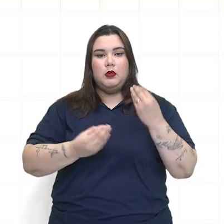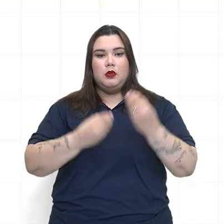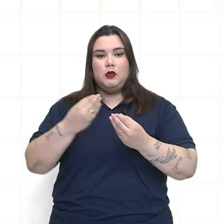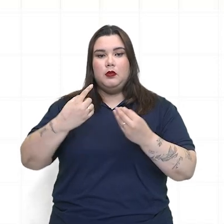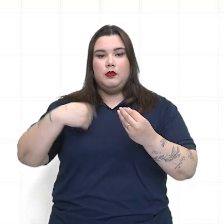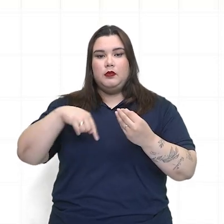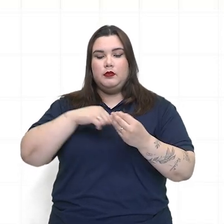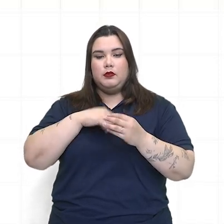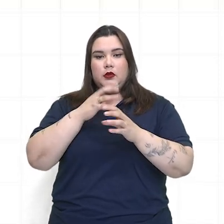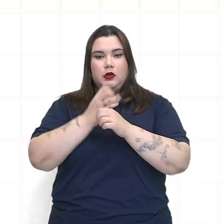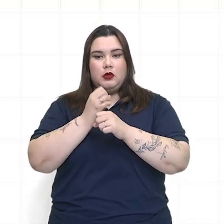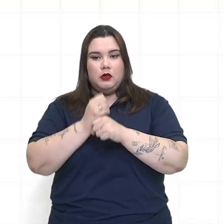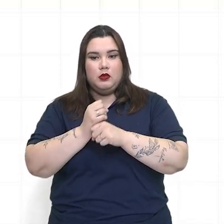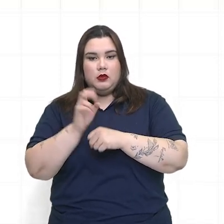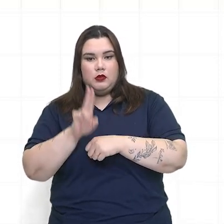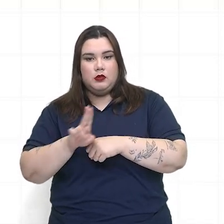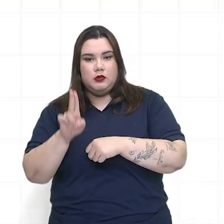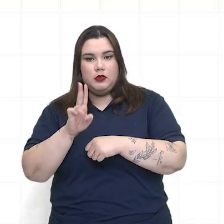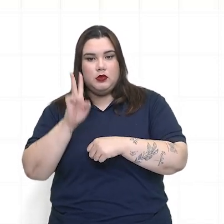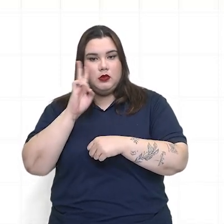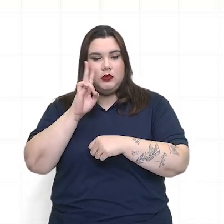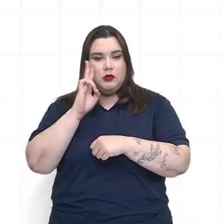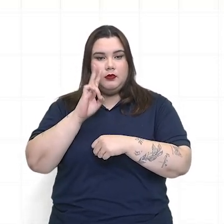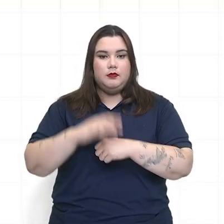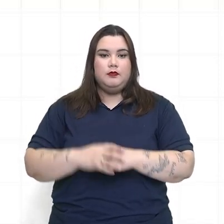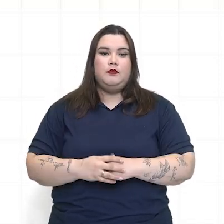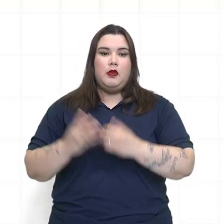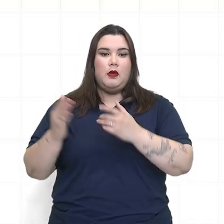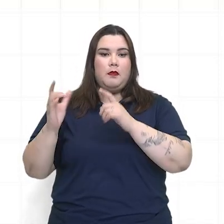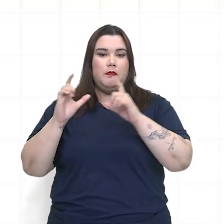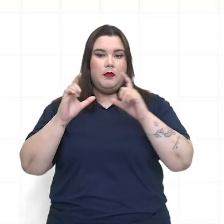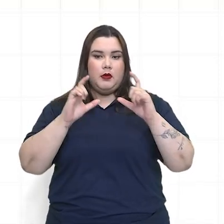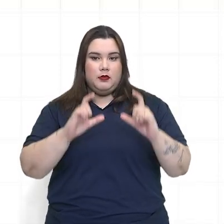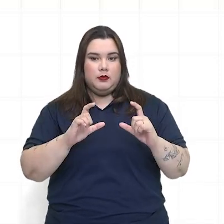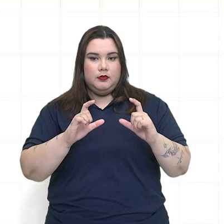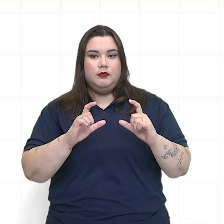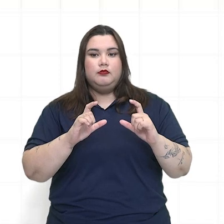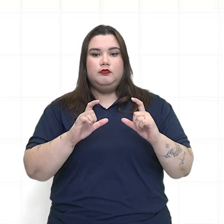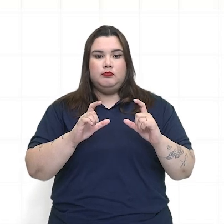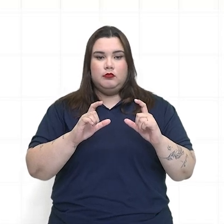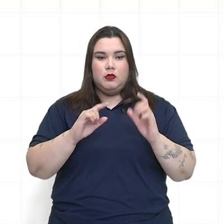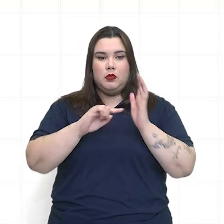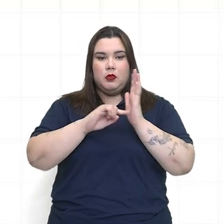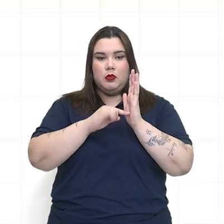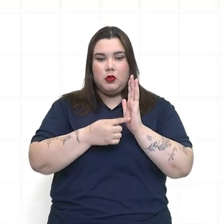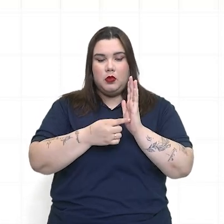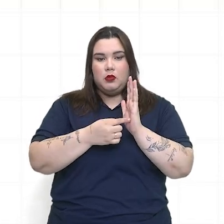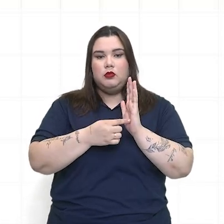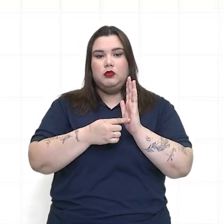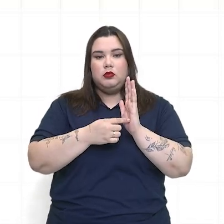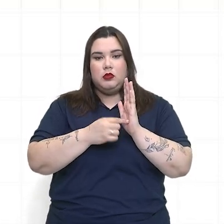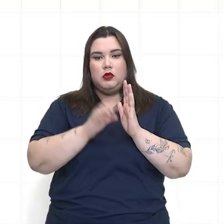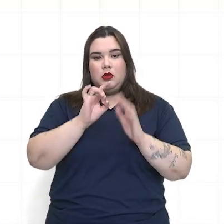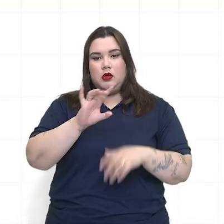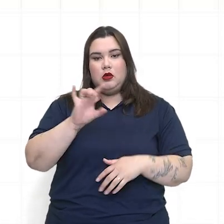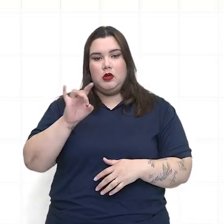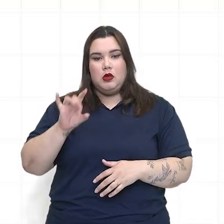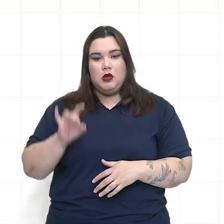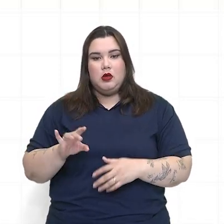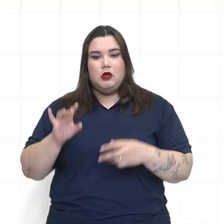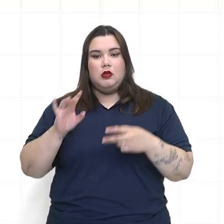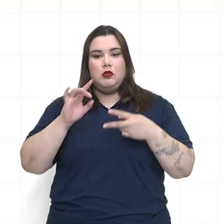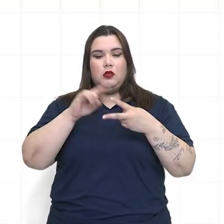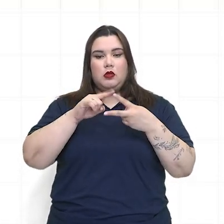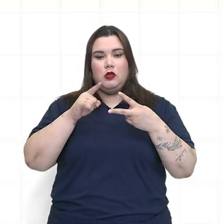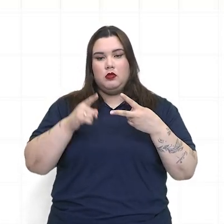gente faz para obter a medida usando o transferidor? Posicionando, né, o centro do transferidor em cada um